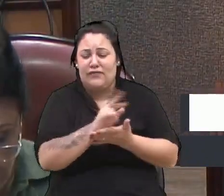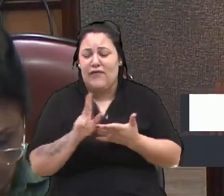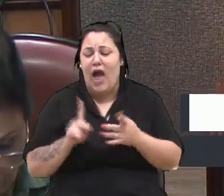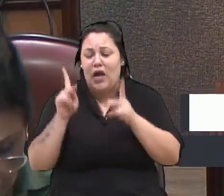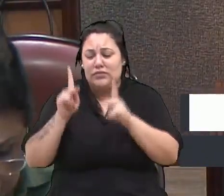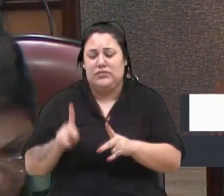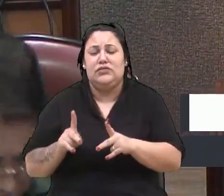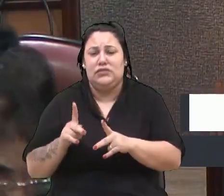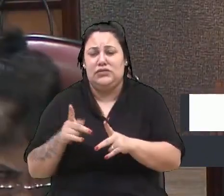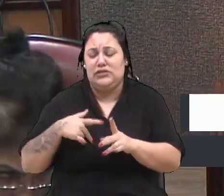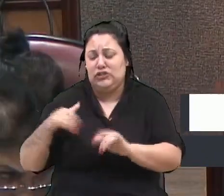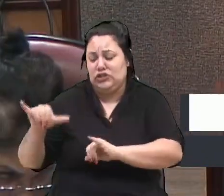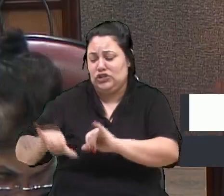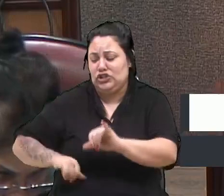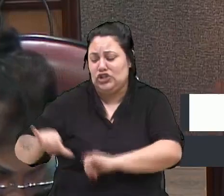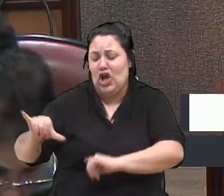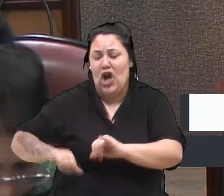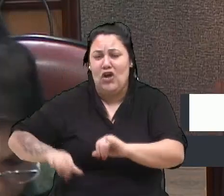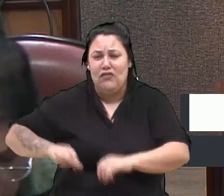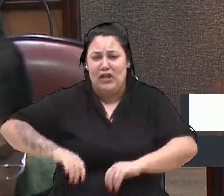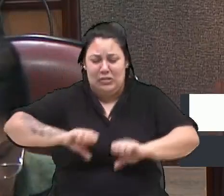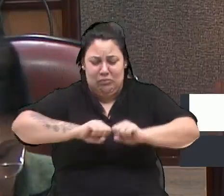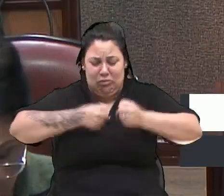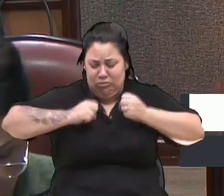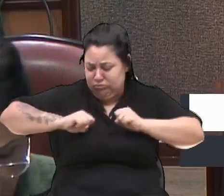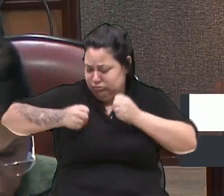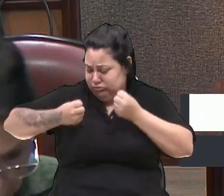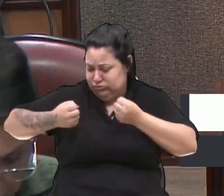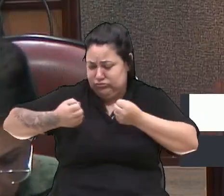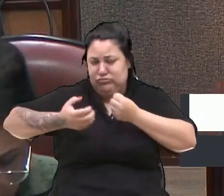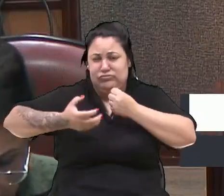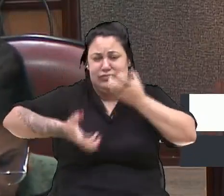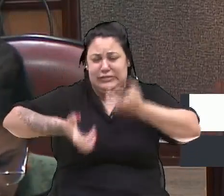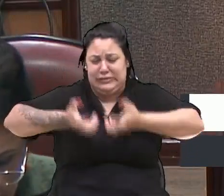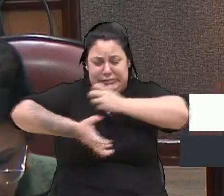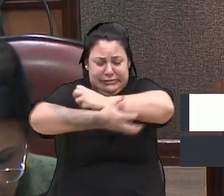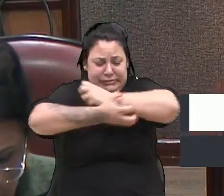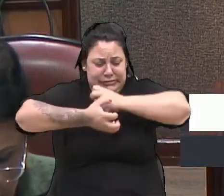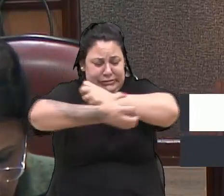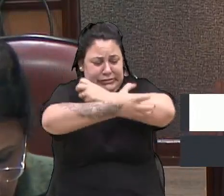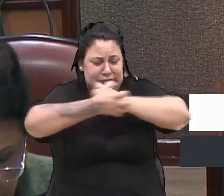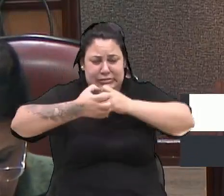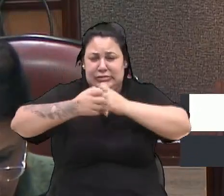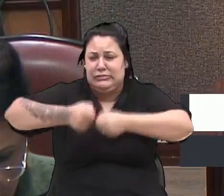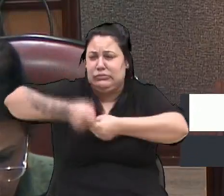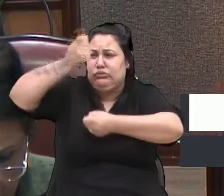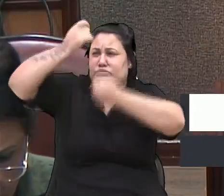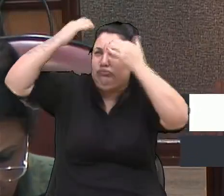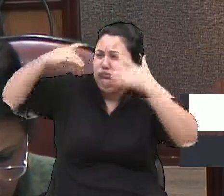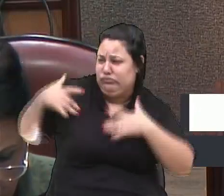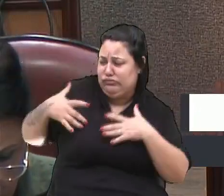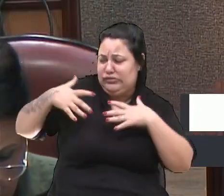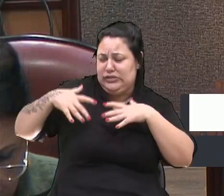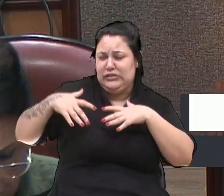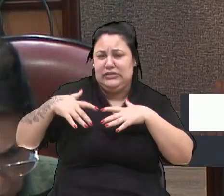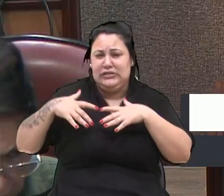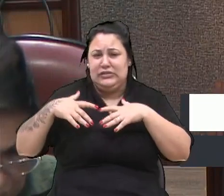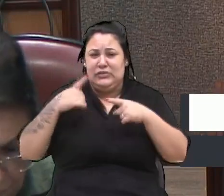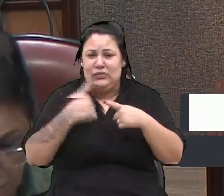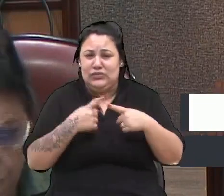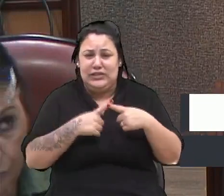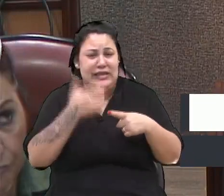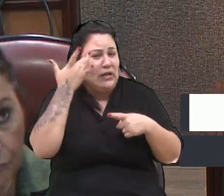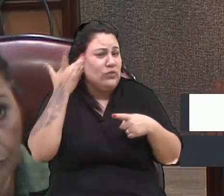acabam sofrendo os ferimentos, queimaduras graves, acabam internando, hospitalizando por conta do manuseio